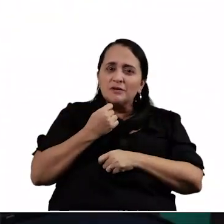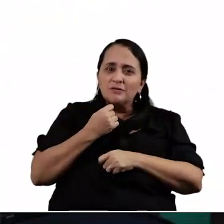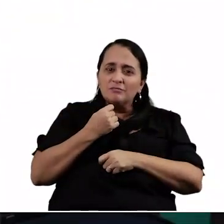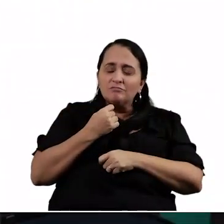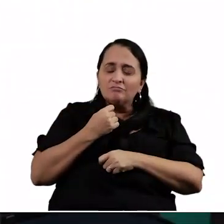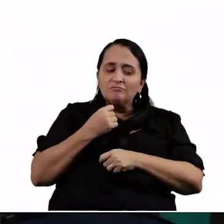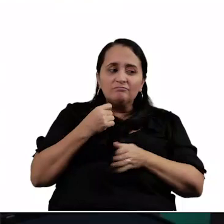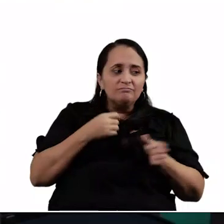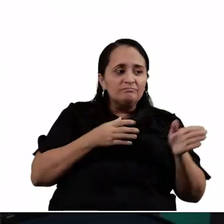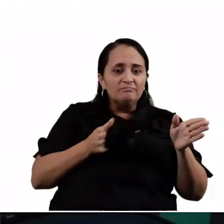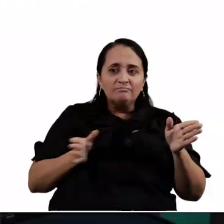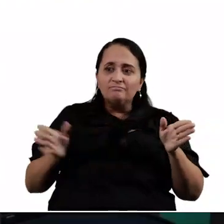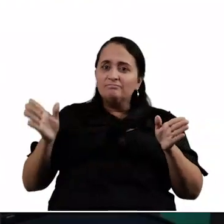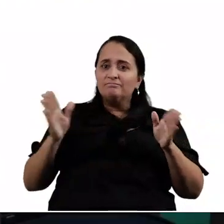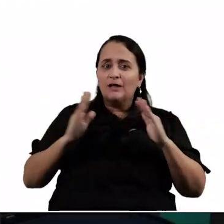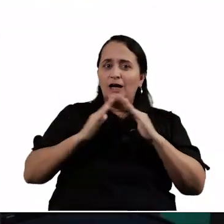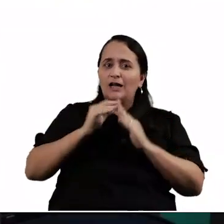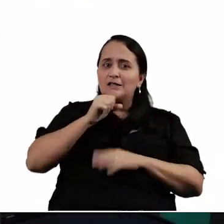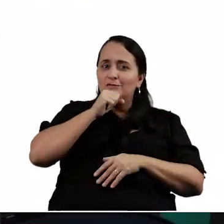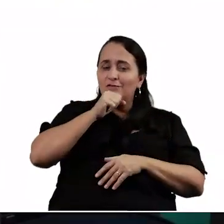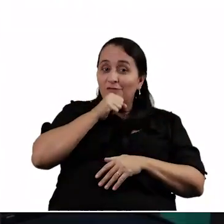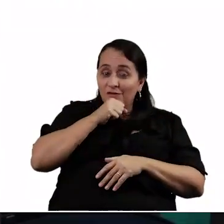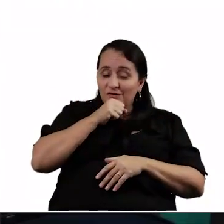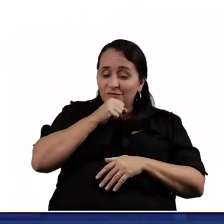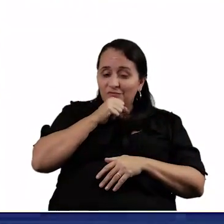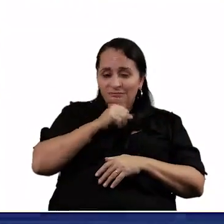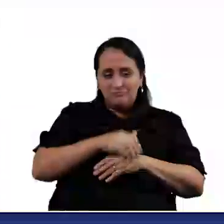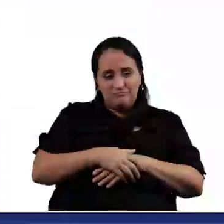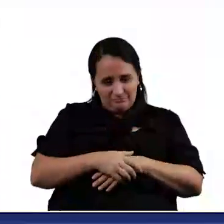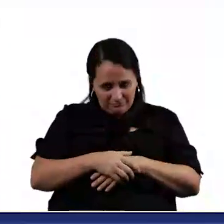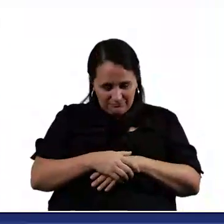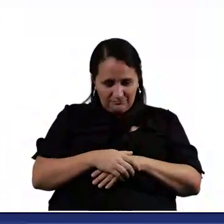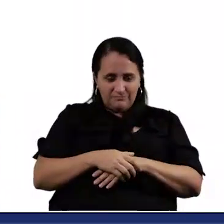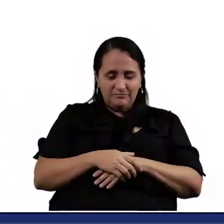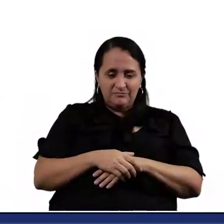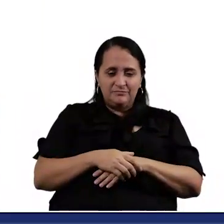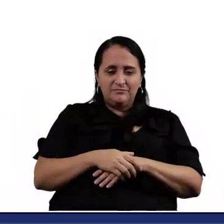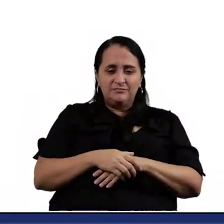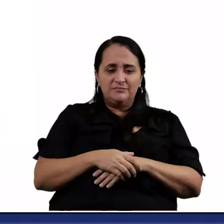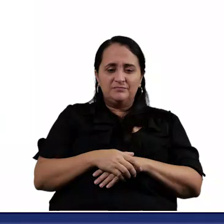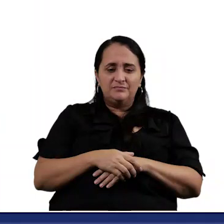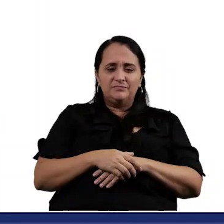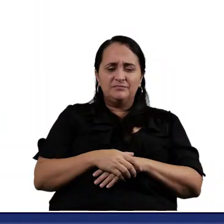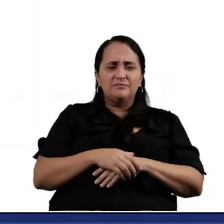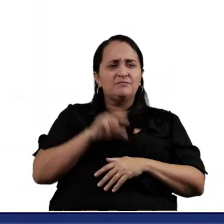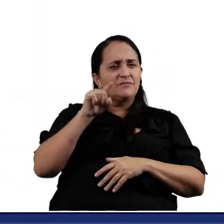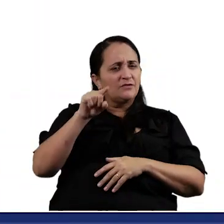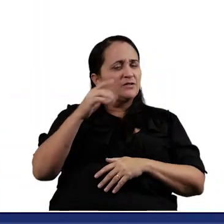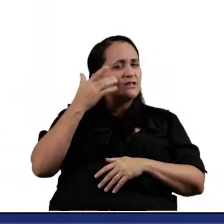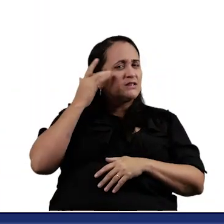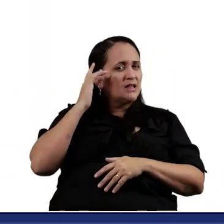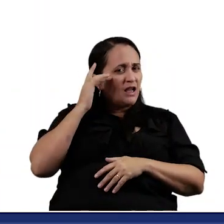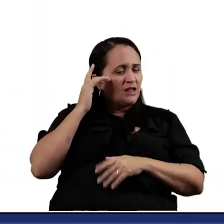chegar na casa da vovó essa história tá parecendo que é mais ou menos assim vamos ver Olá considerando esse título você acha que